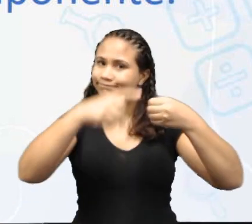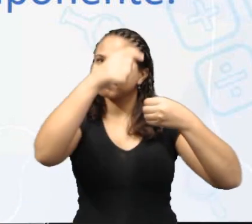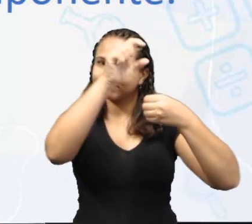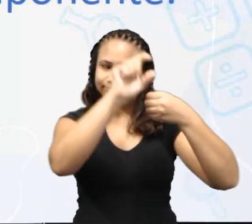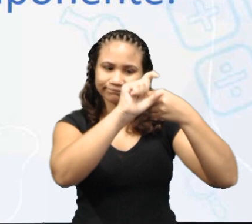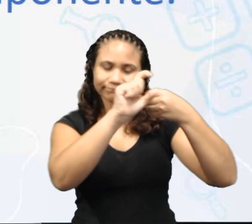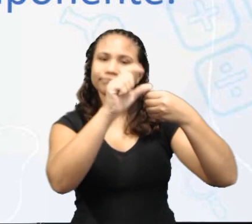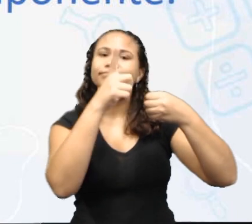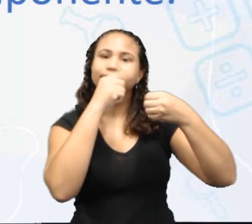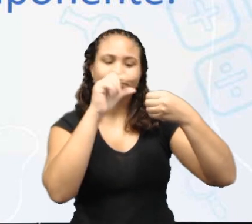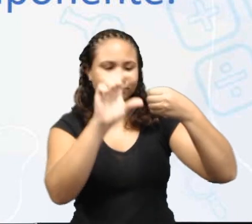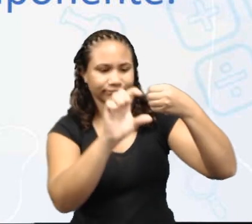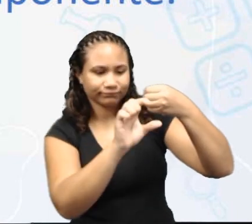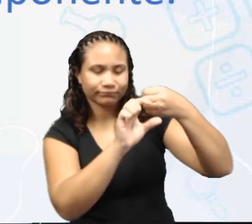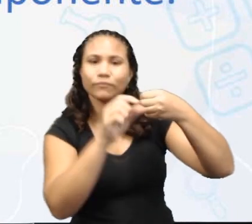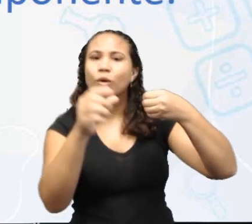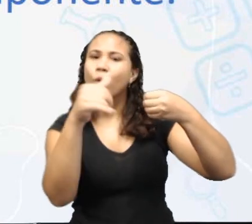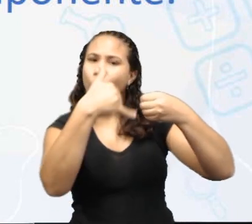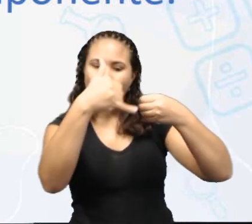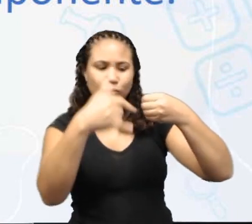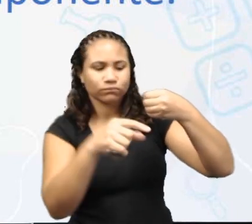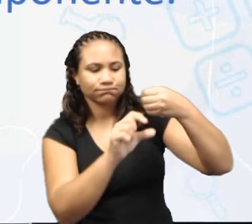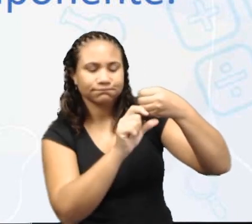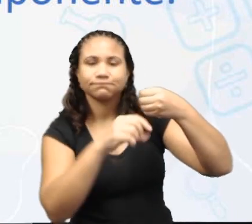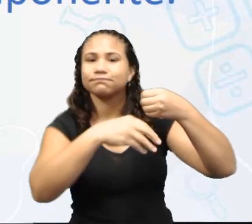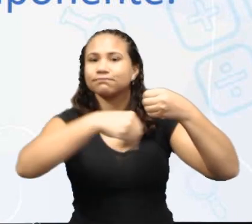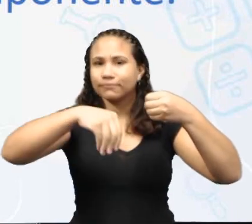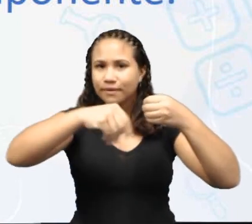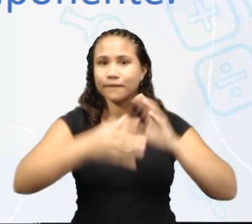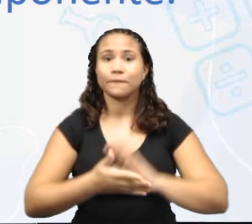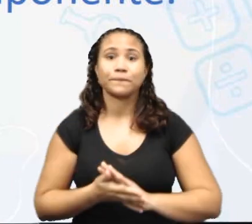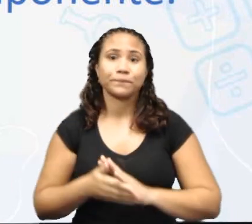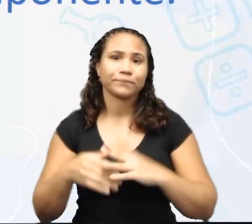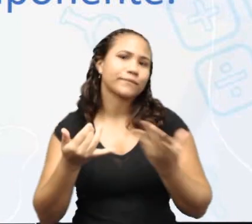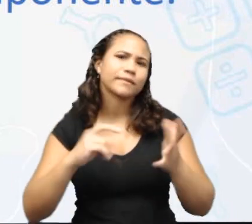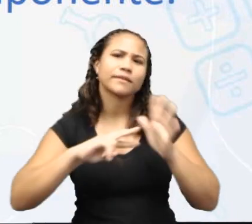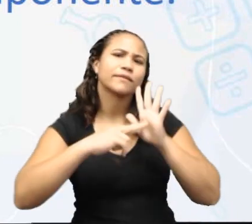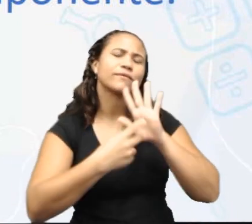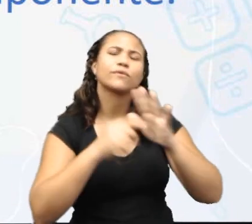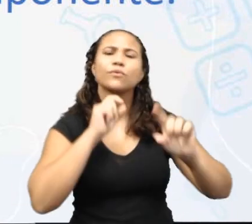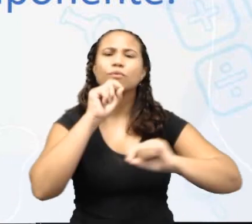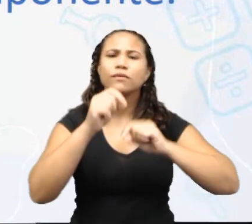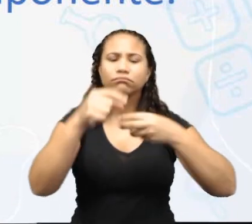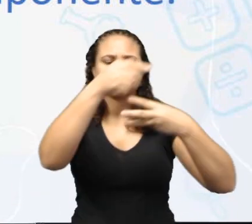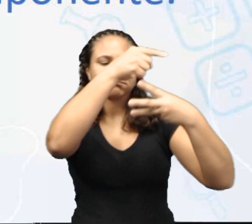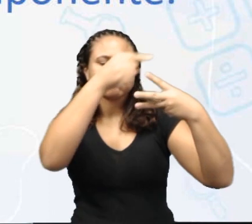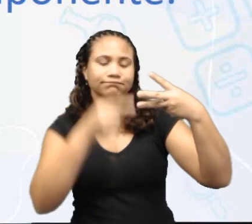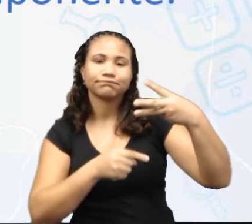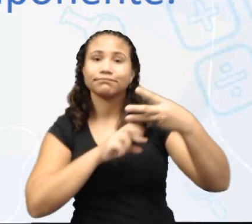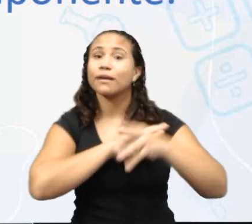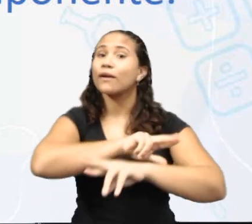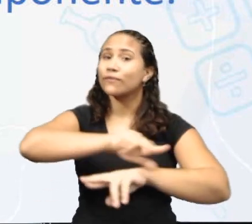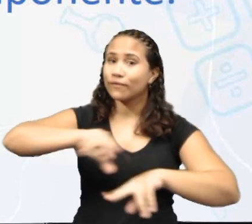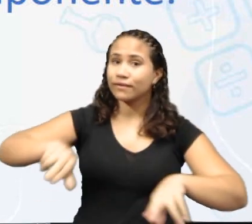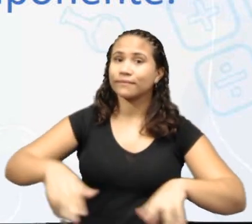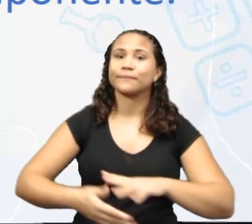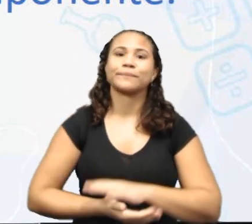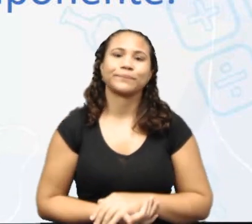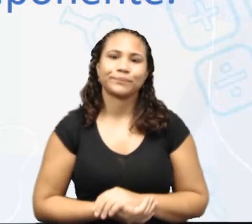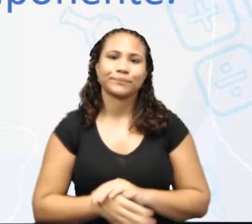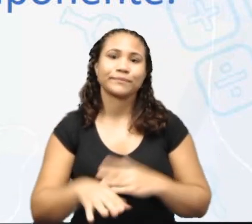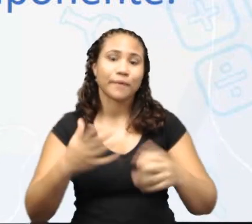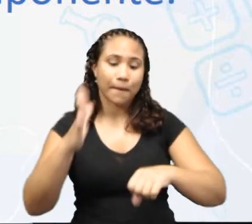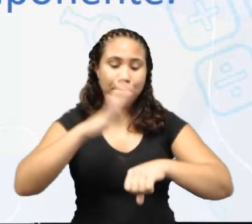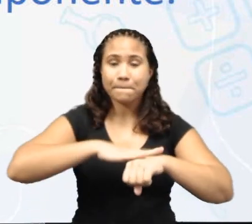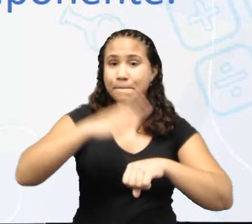As partículas da água, as partículas do óleo e as partículas da areia. Ou seja, temos pelo menos 3 substâncias diferentes. E se eu